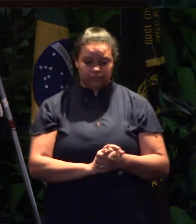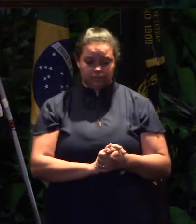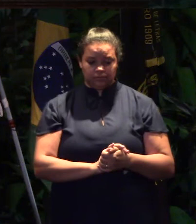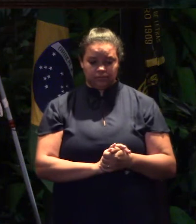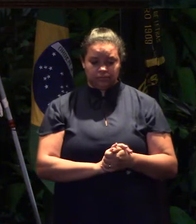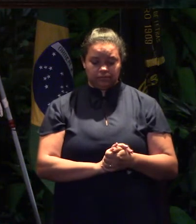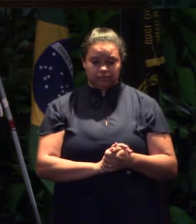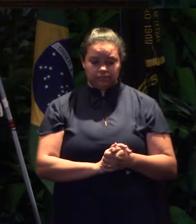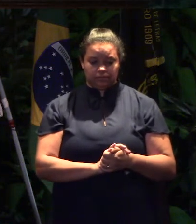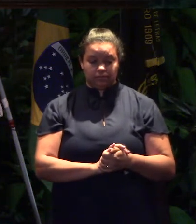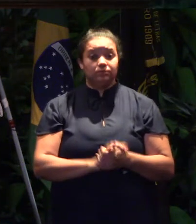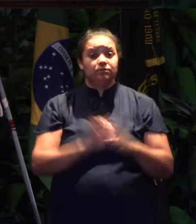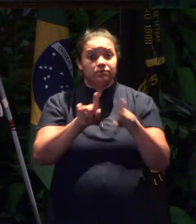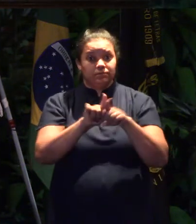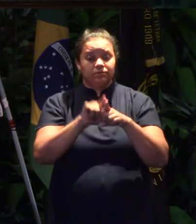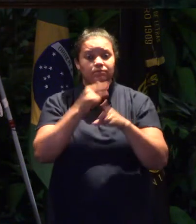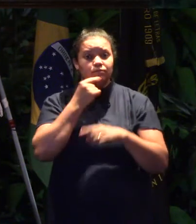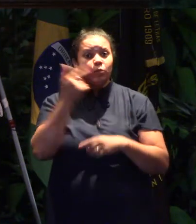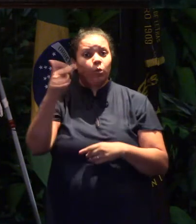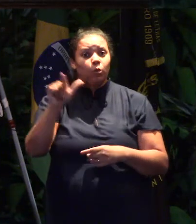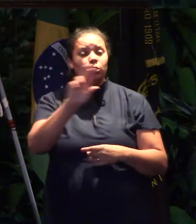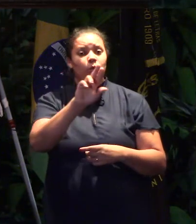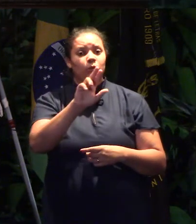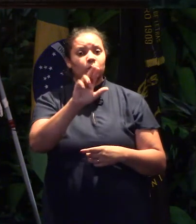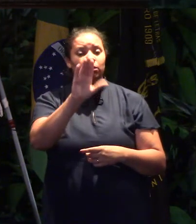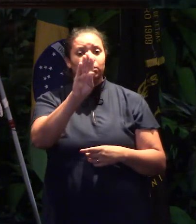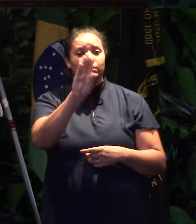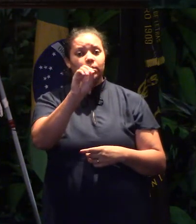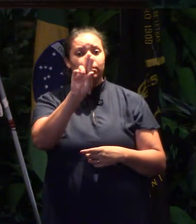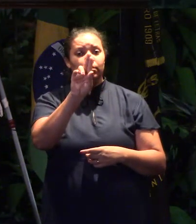o fato dele também ser uma pessoa privada desse sentido.